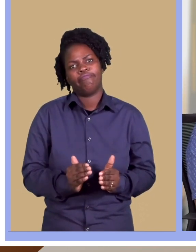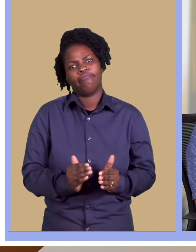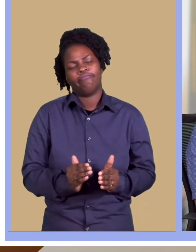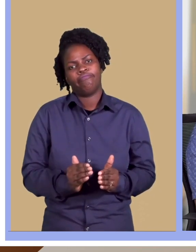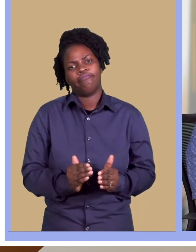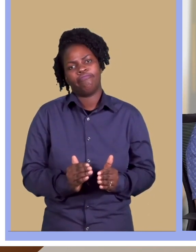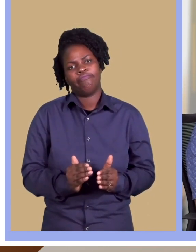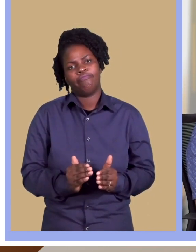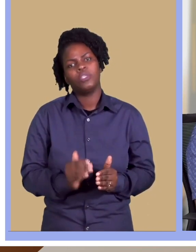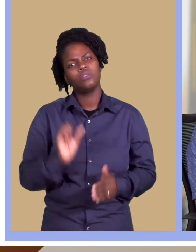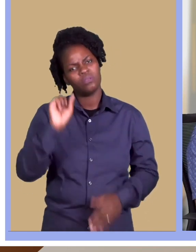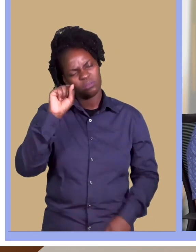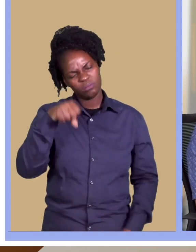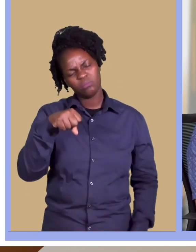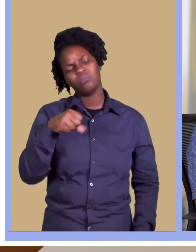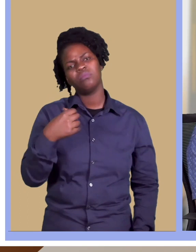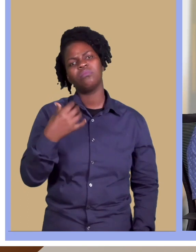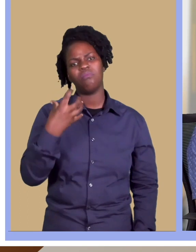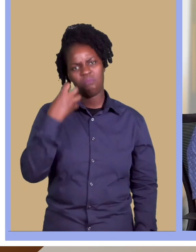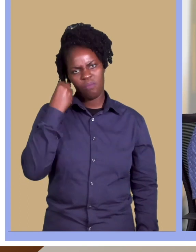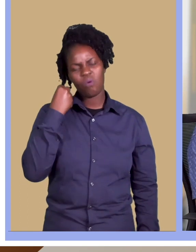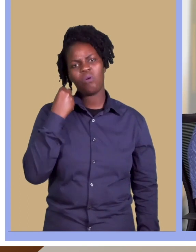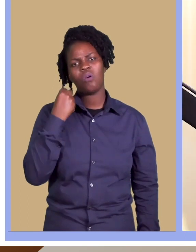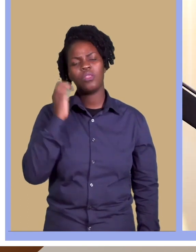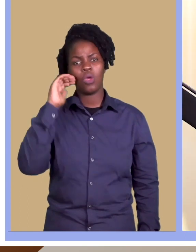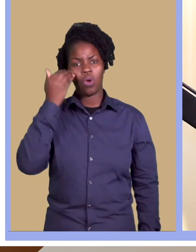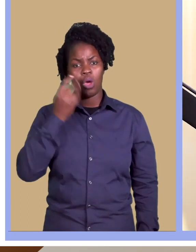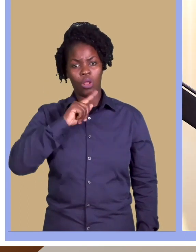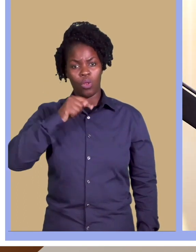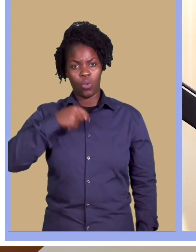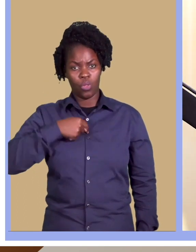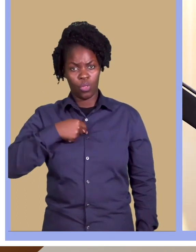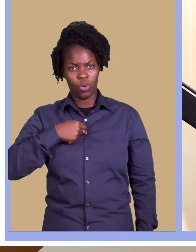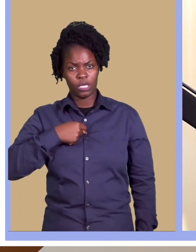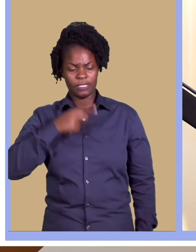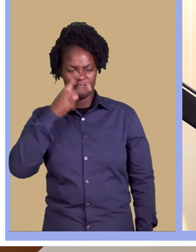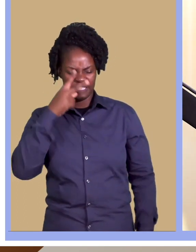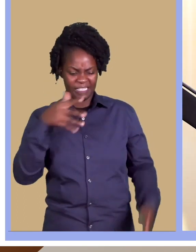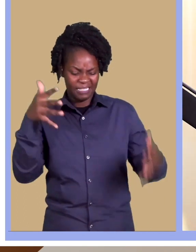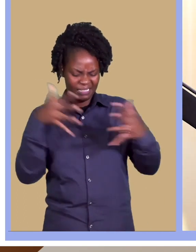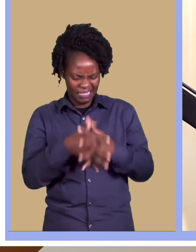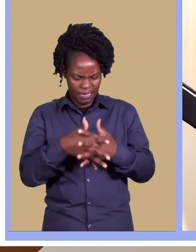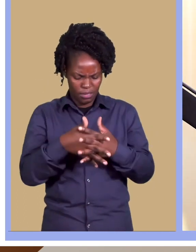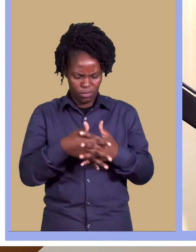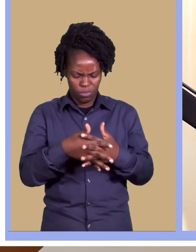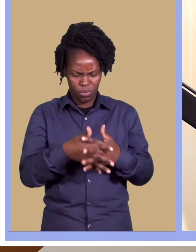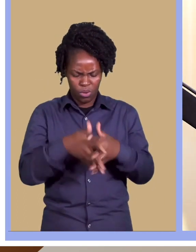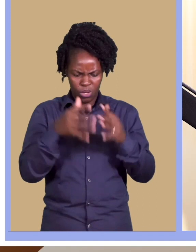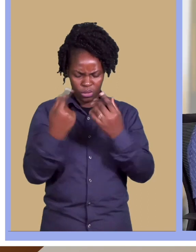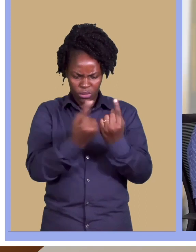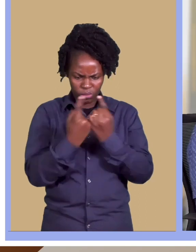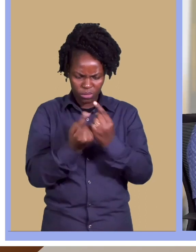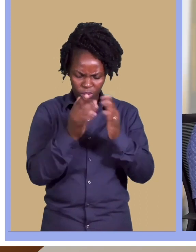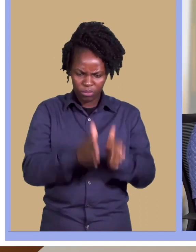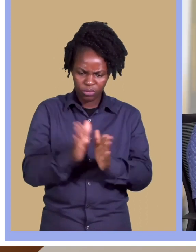Se nós fizermos uma identificação concreta dos riscos que as pessoas com deficiência enfrentam numa determinada área, se tivermos planos